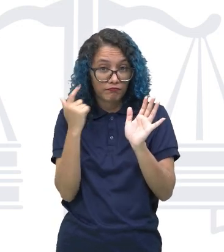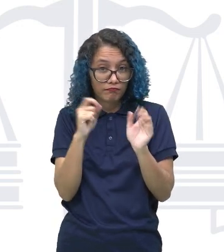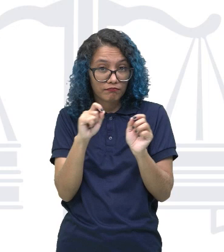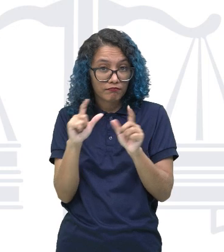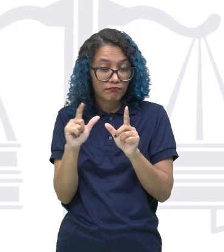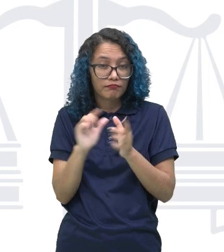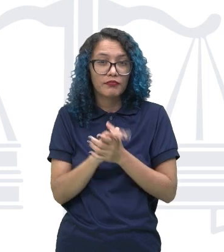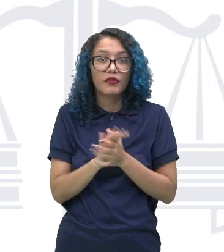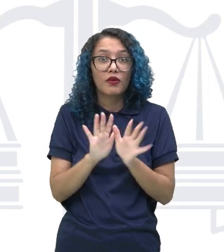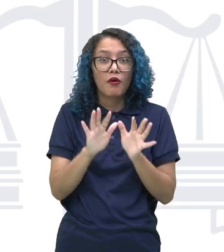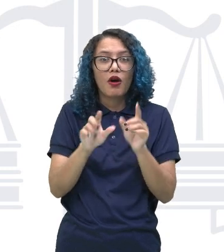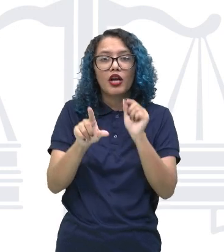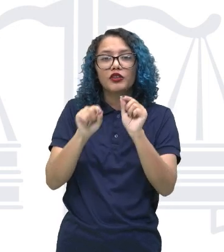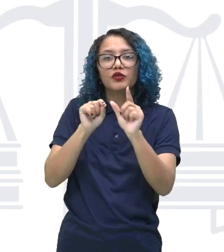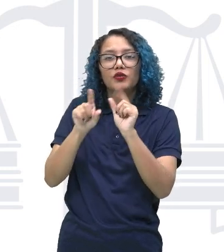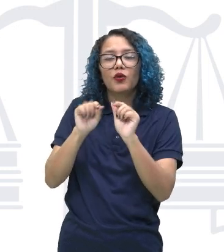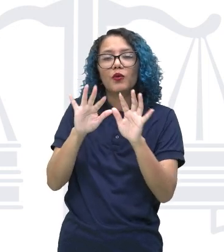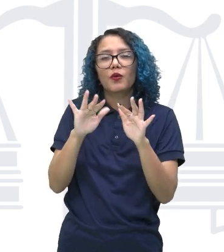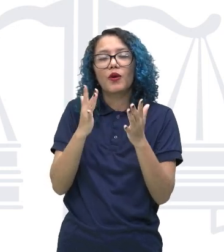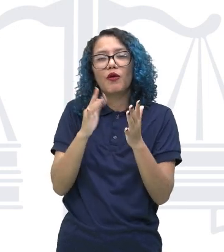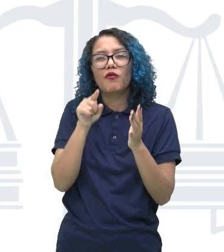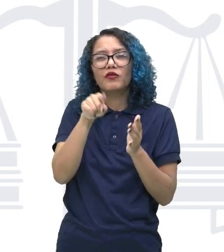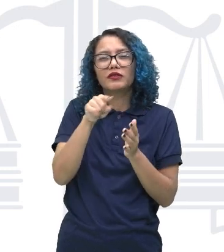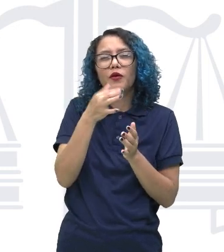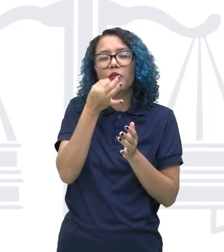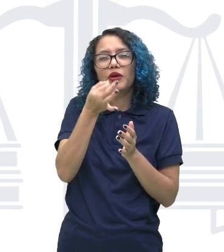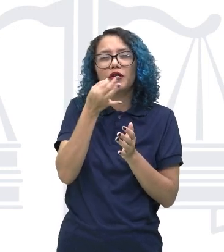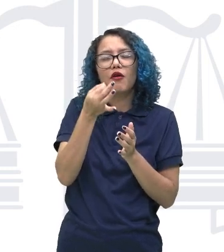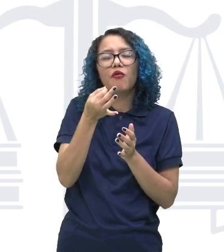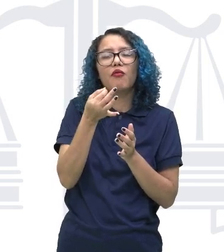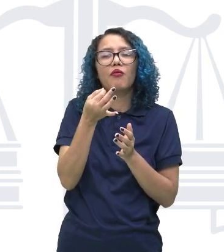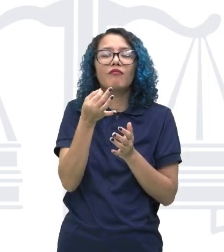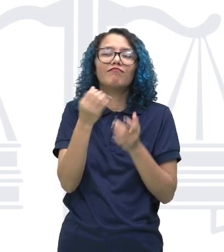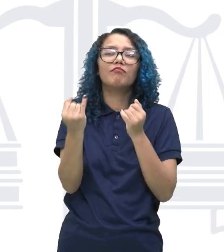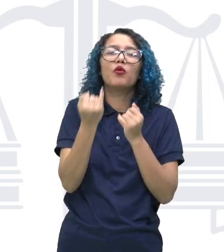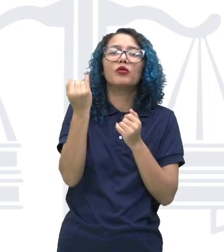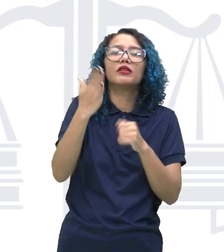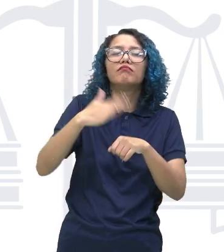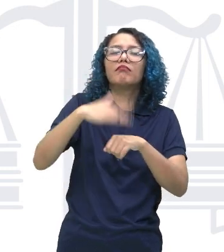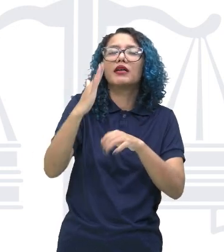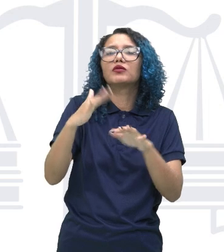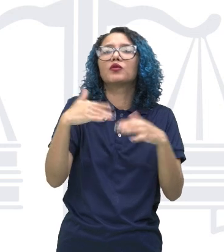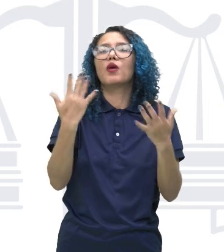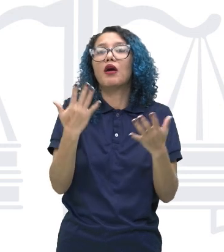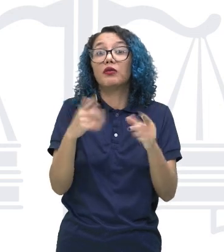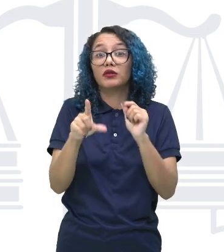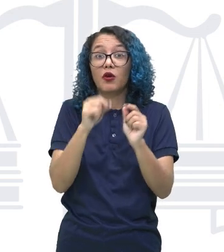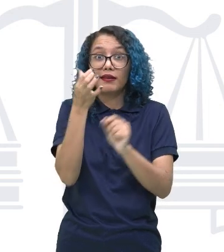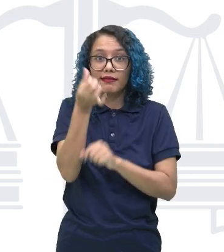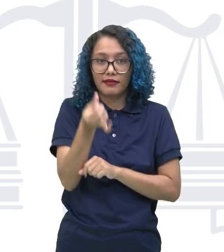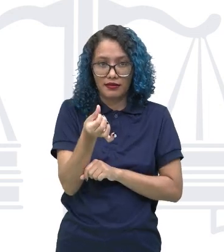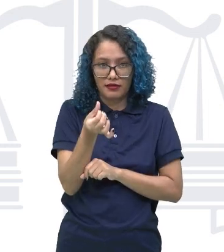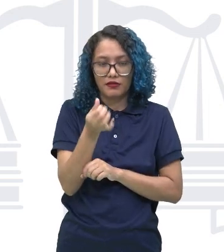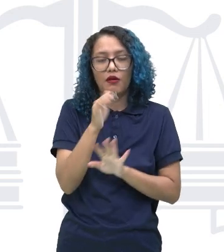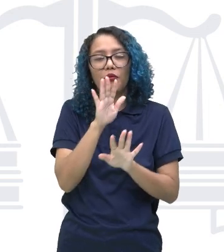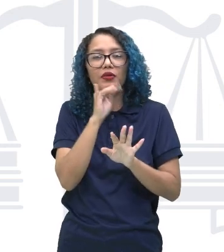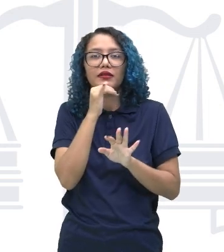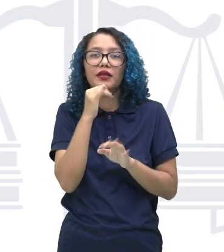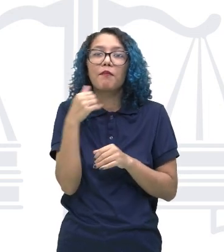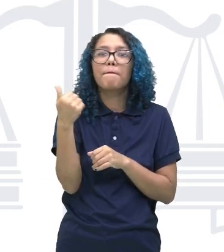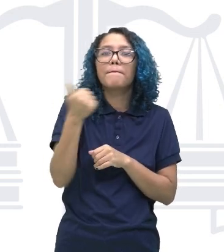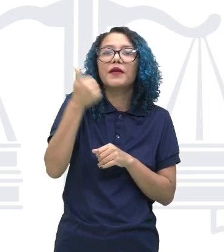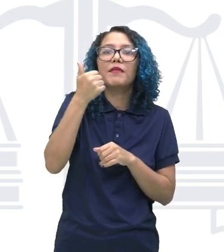considere selecionar aquelas que vocês acham que é importante. Então, por exemplo, aqui no número 1, Emily, eu acho que